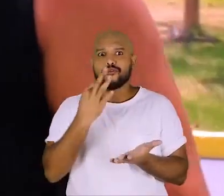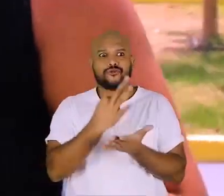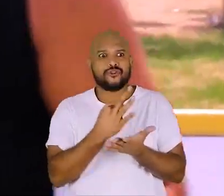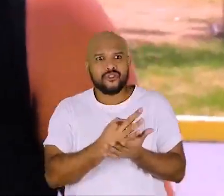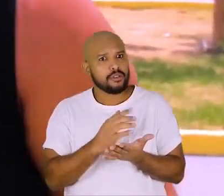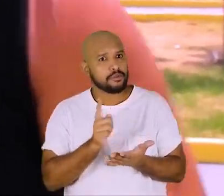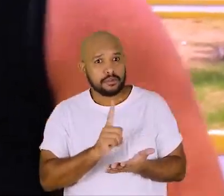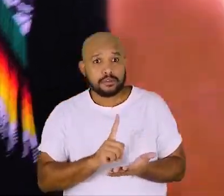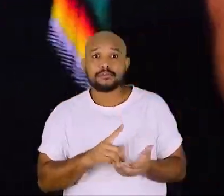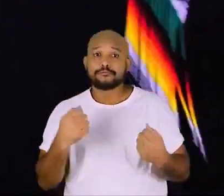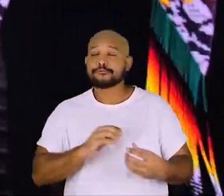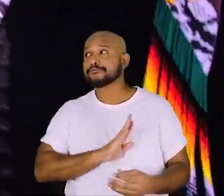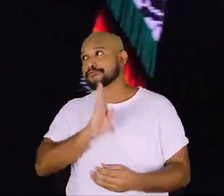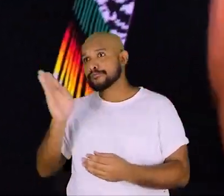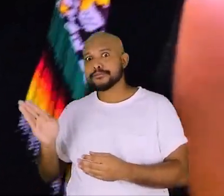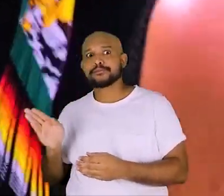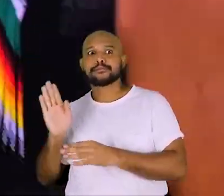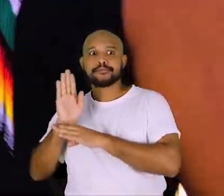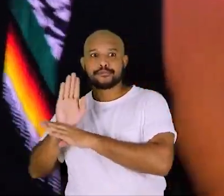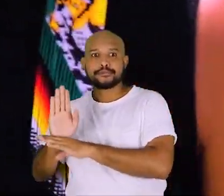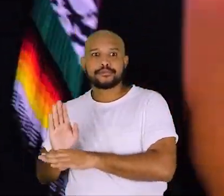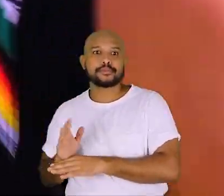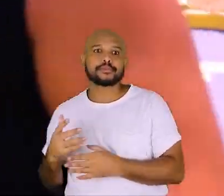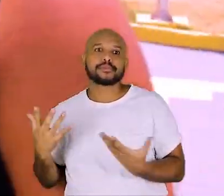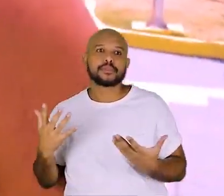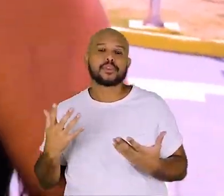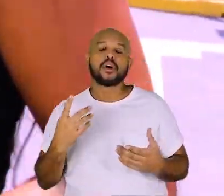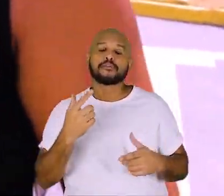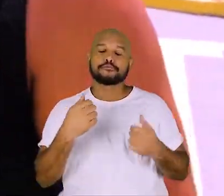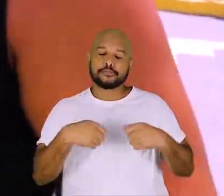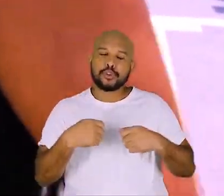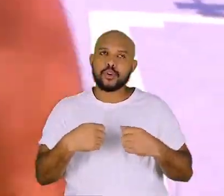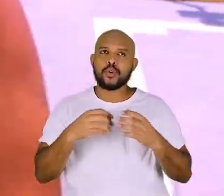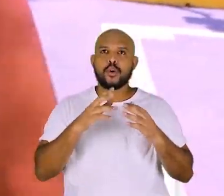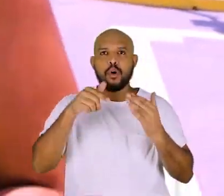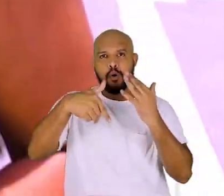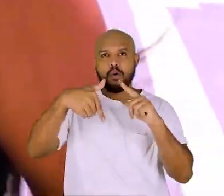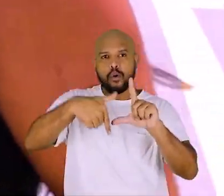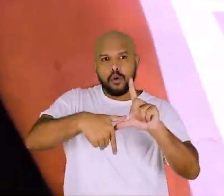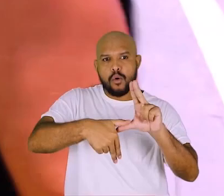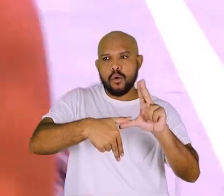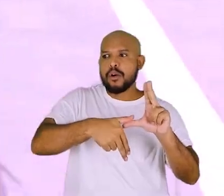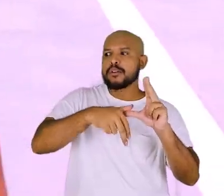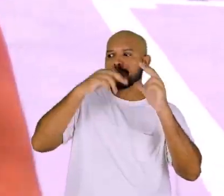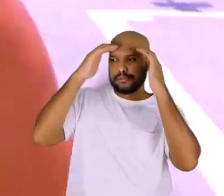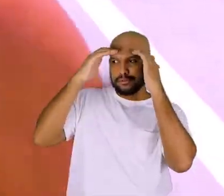não seja prejudicado quando ter que sair da universidade para participar de eventos fora